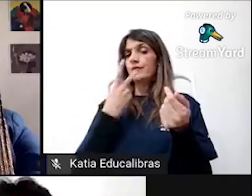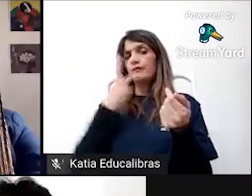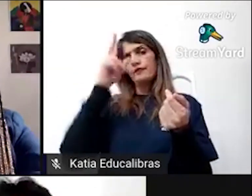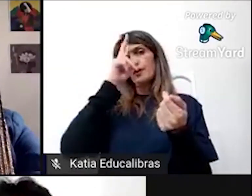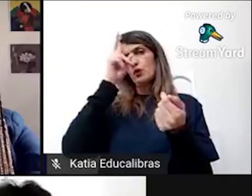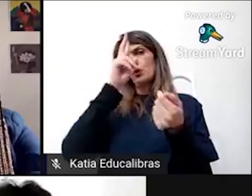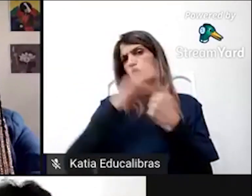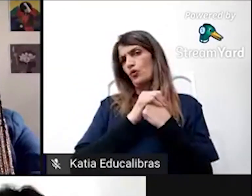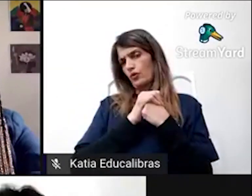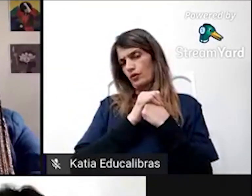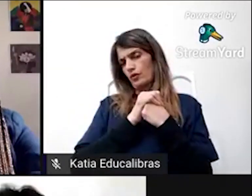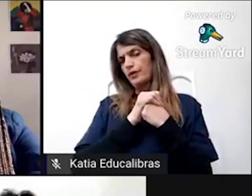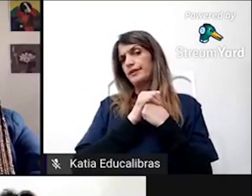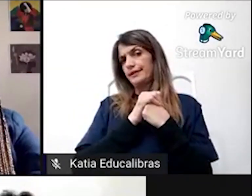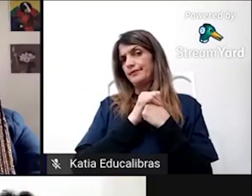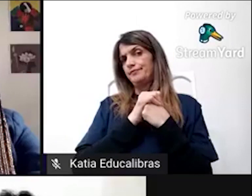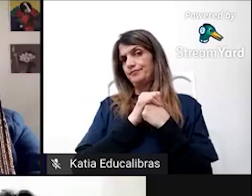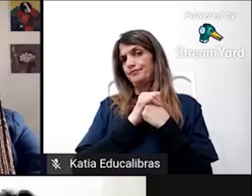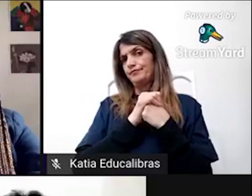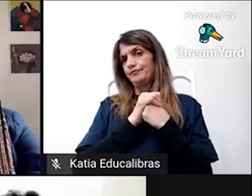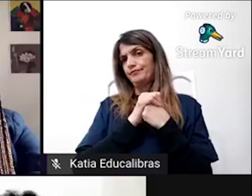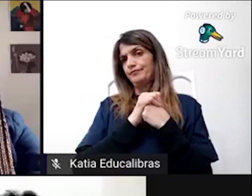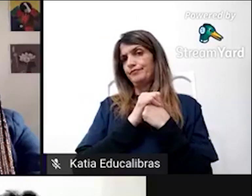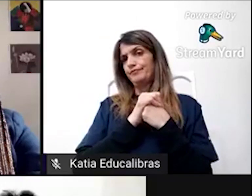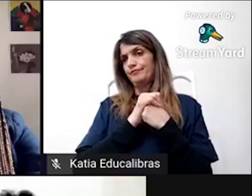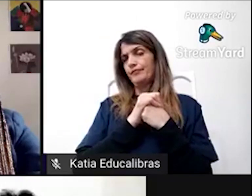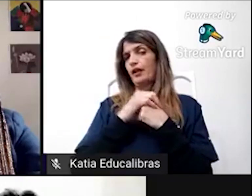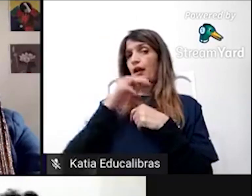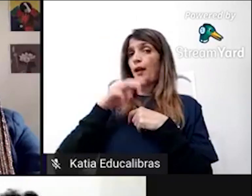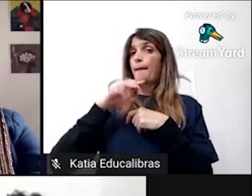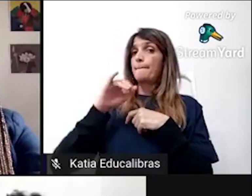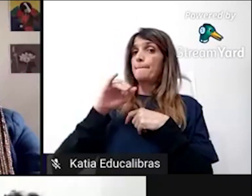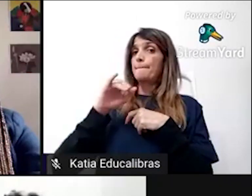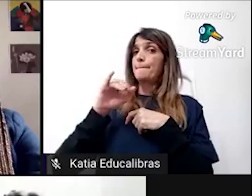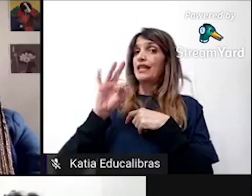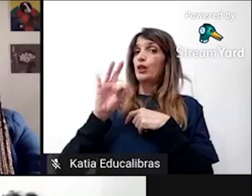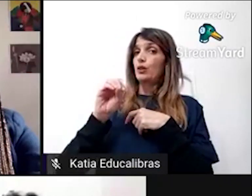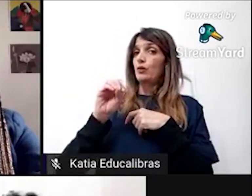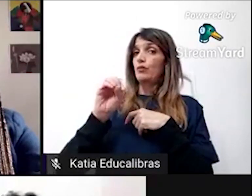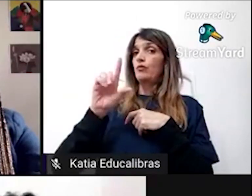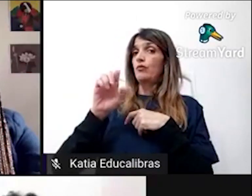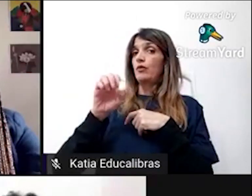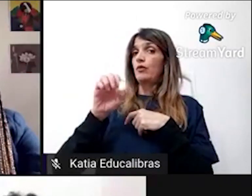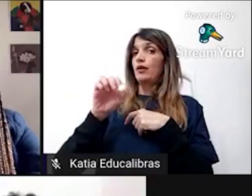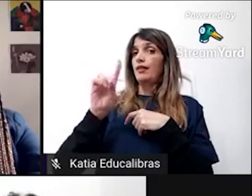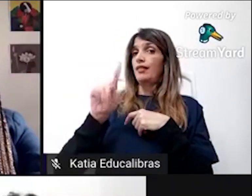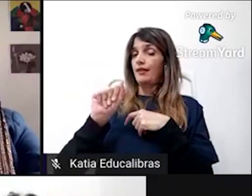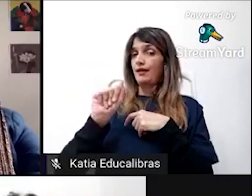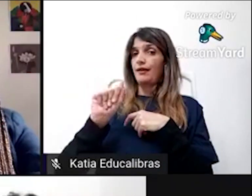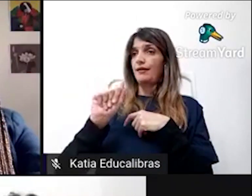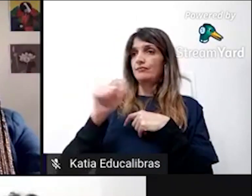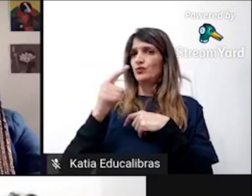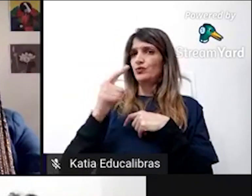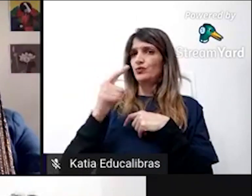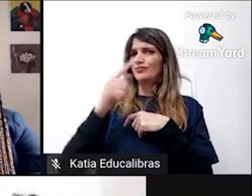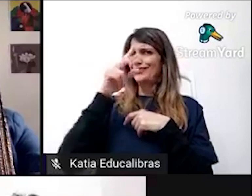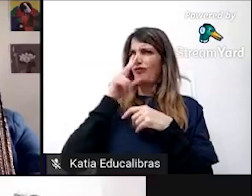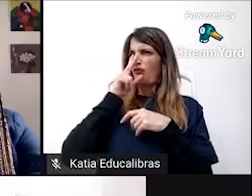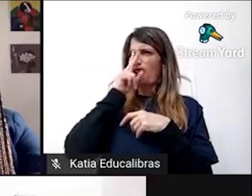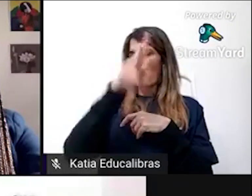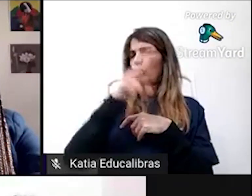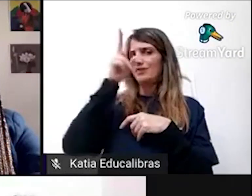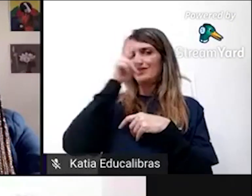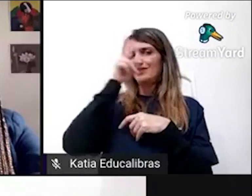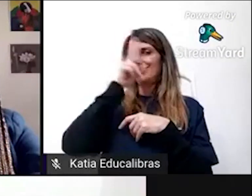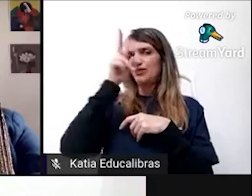porque quando a gente fala de história, a lenda, o mito, ela não tem essa força que a história